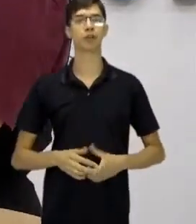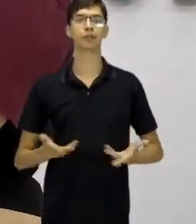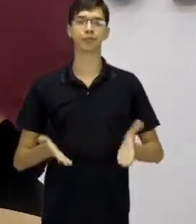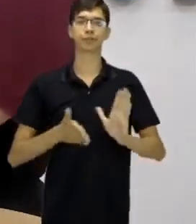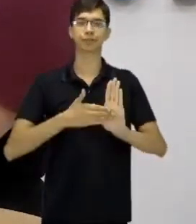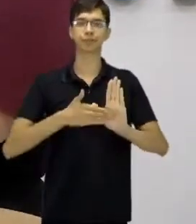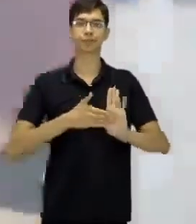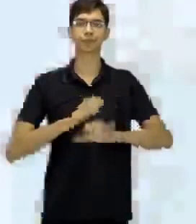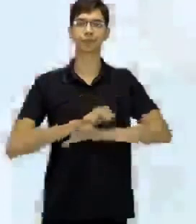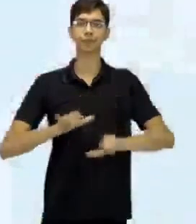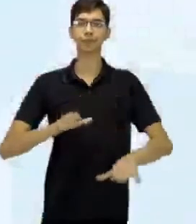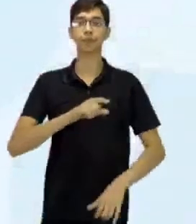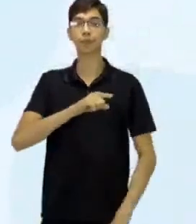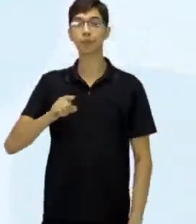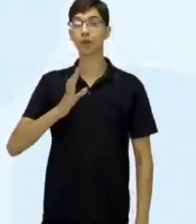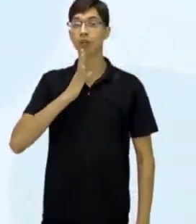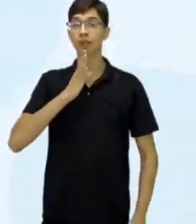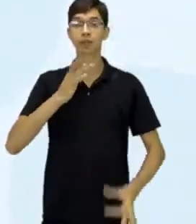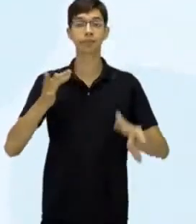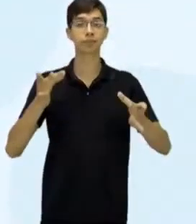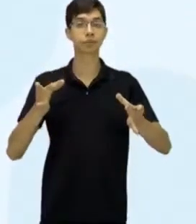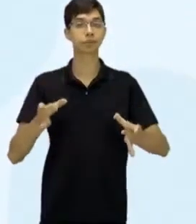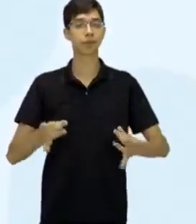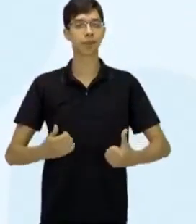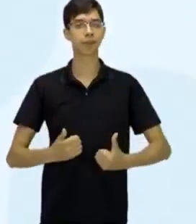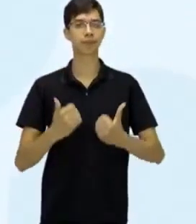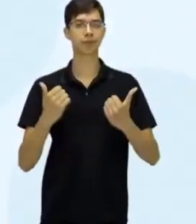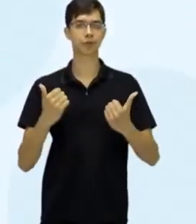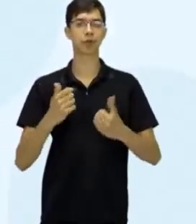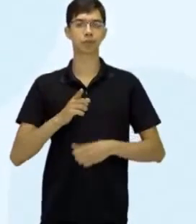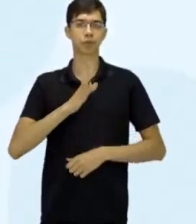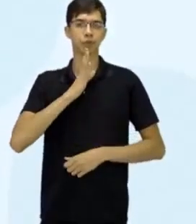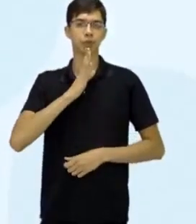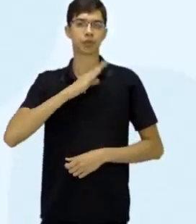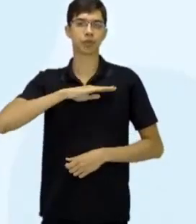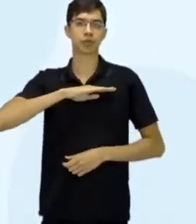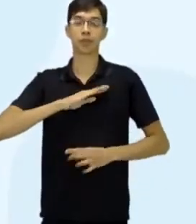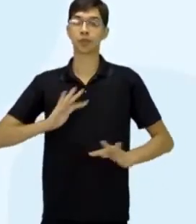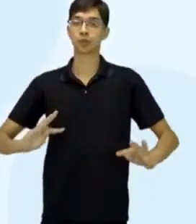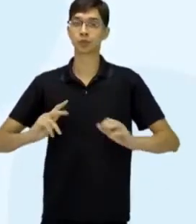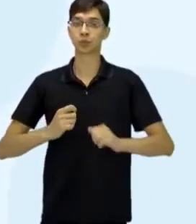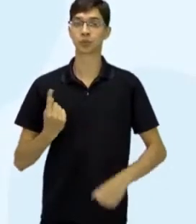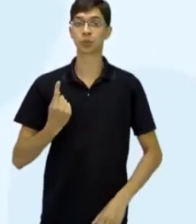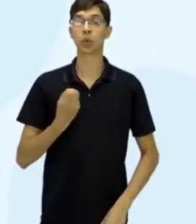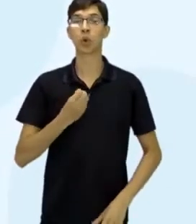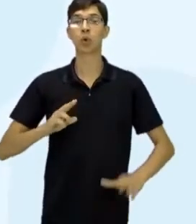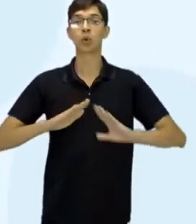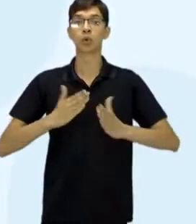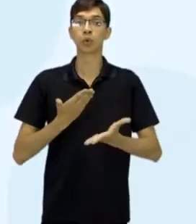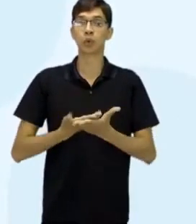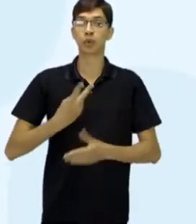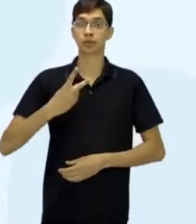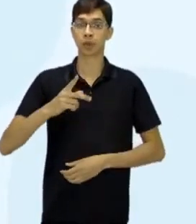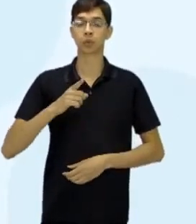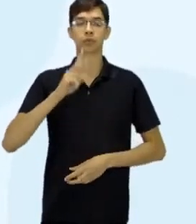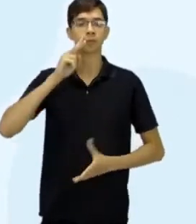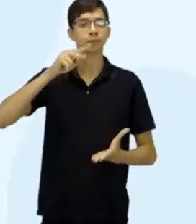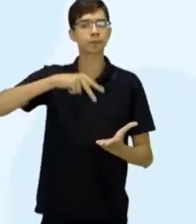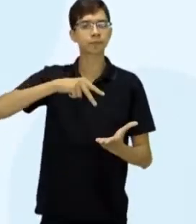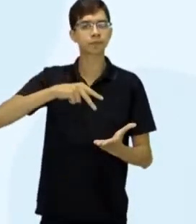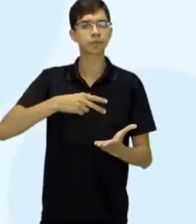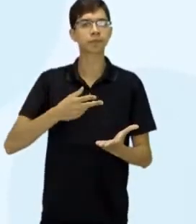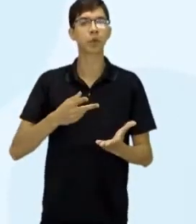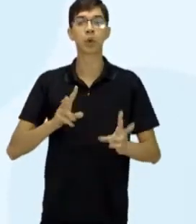vocês conhecerem um pouco melhor sobre tudo isso, com os seus colegas, sozinhos, né, ou aí na escola, lendo o Marco Civil da internet e